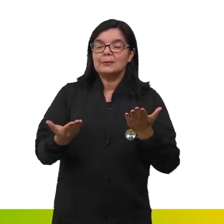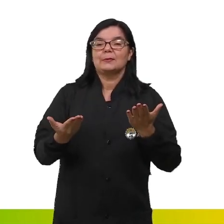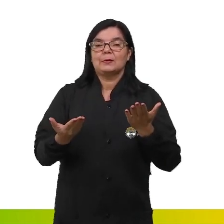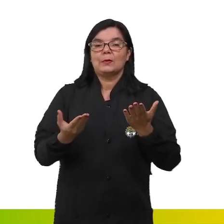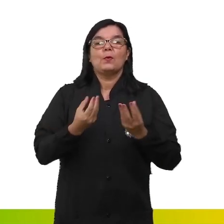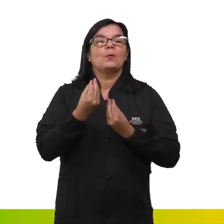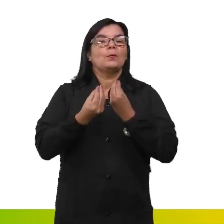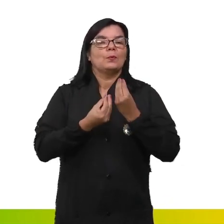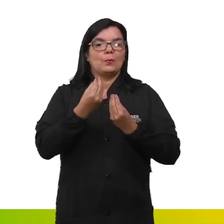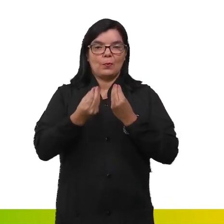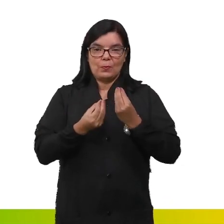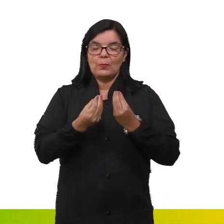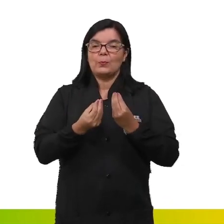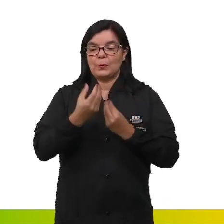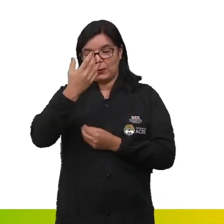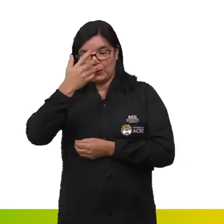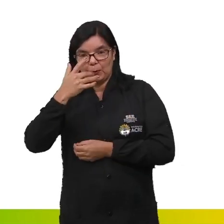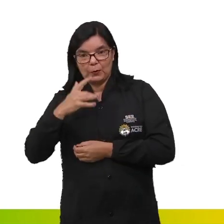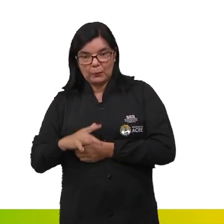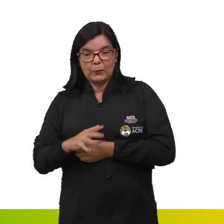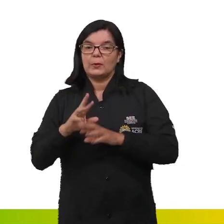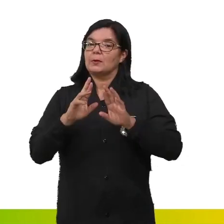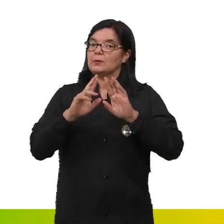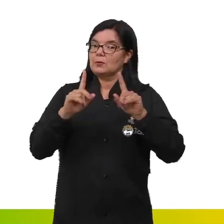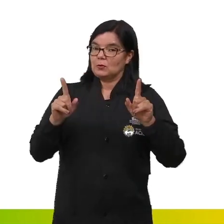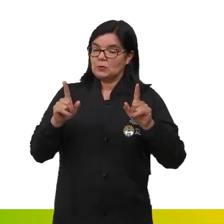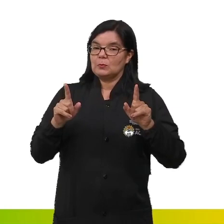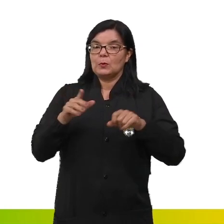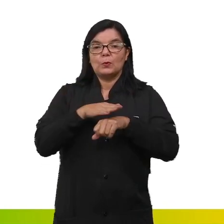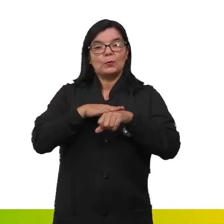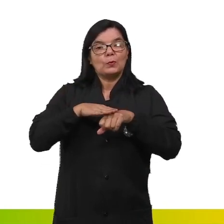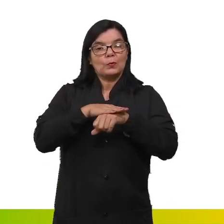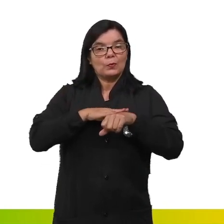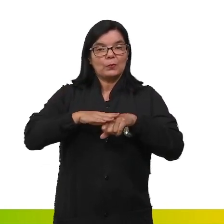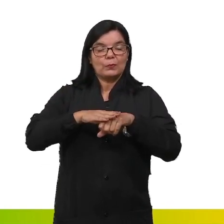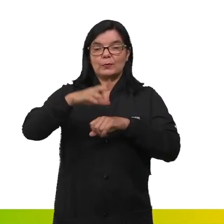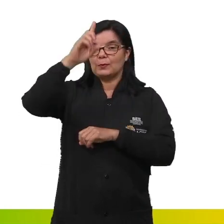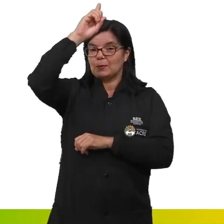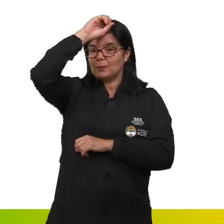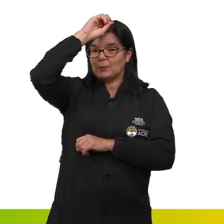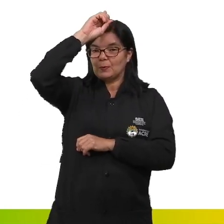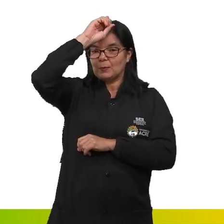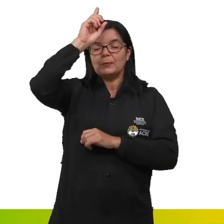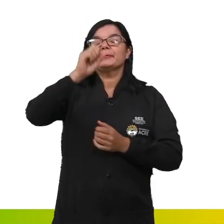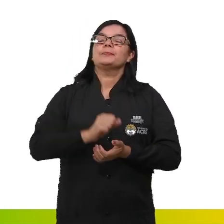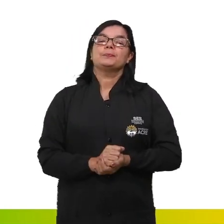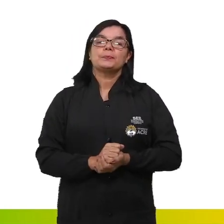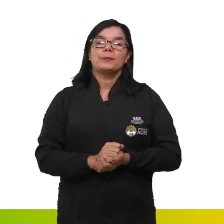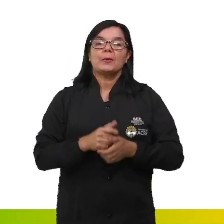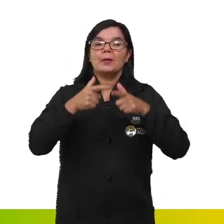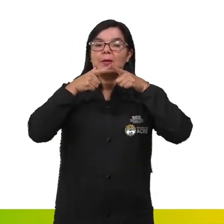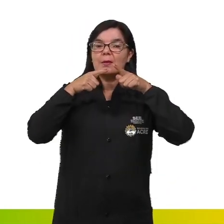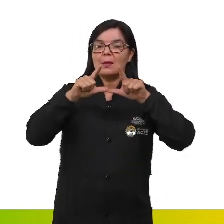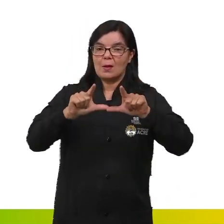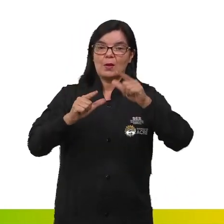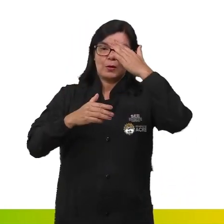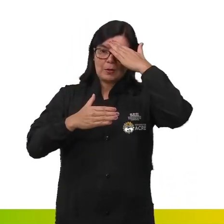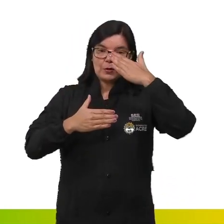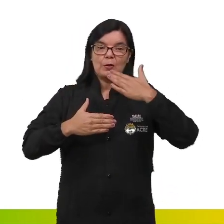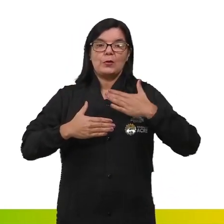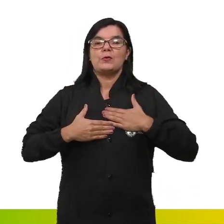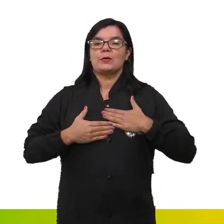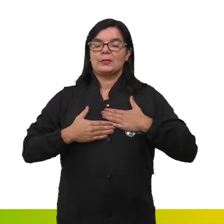a forma como eu falo com uma criança é diferente da forma como eu falo com um adulto, e a linguagem corporal